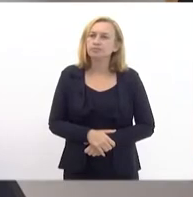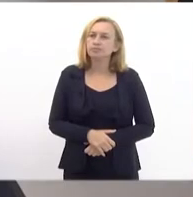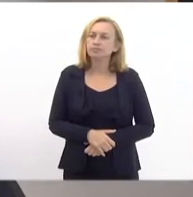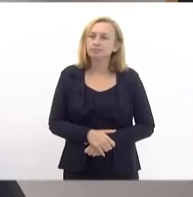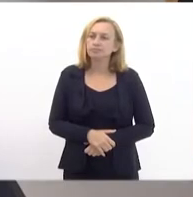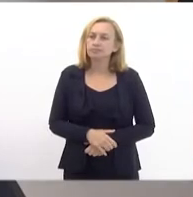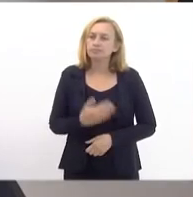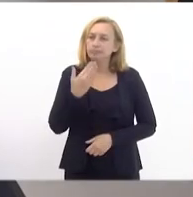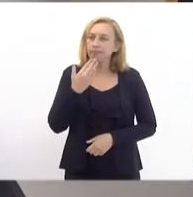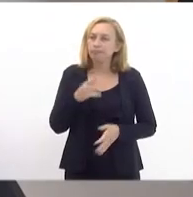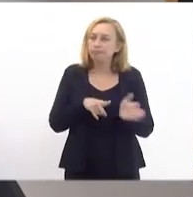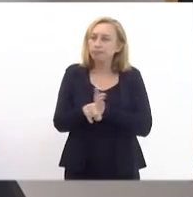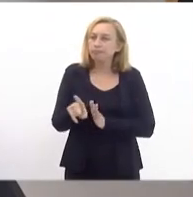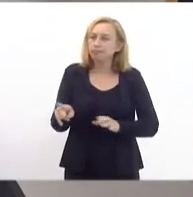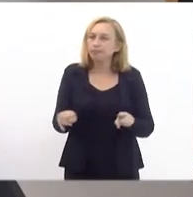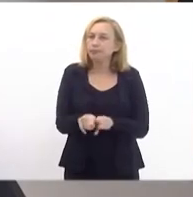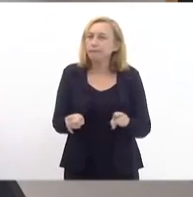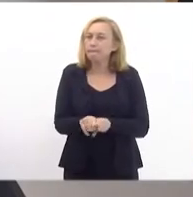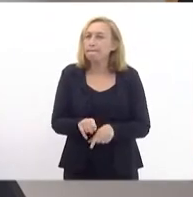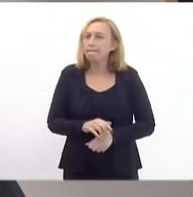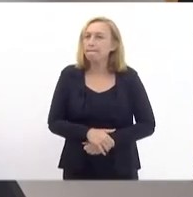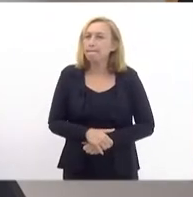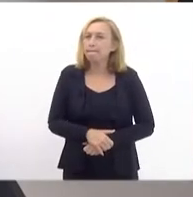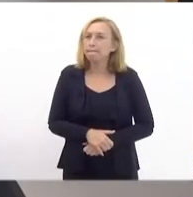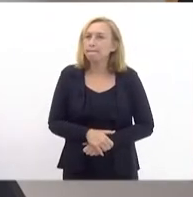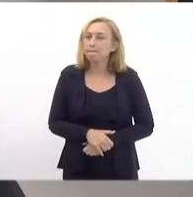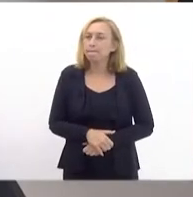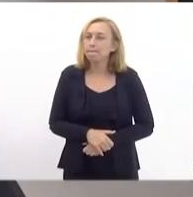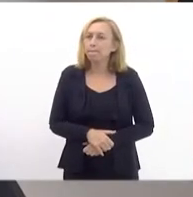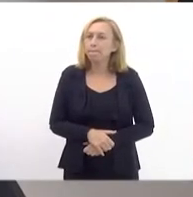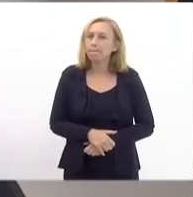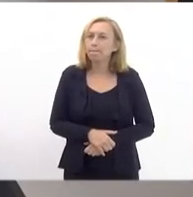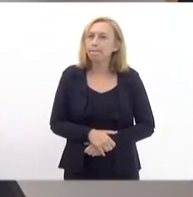queria perguntar perfeitamente.